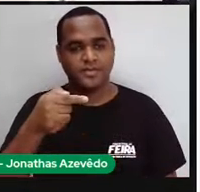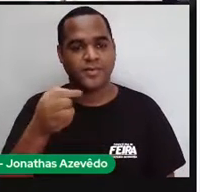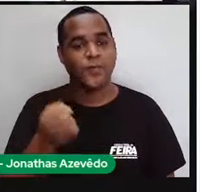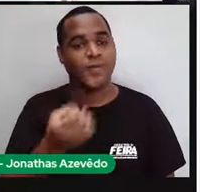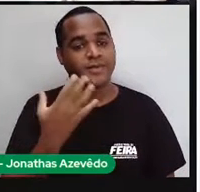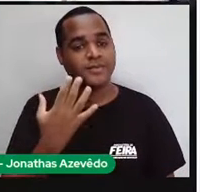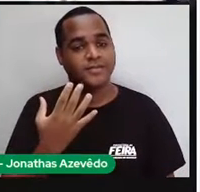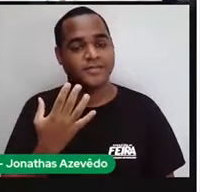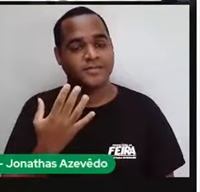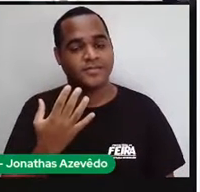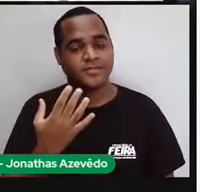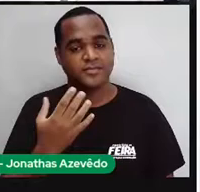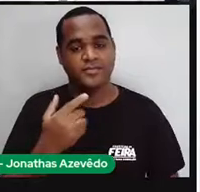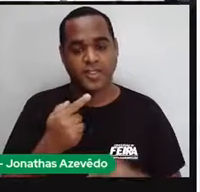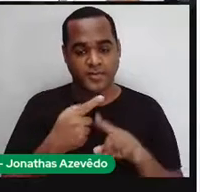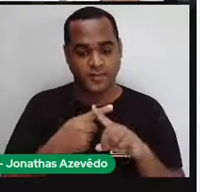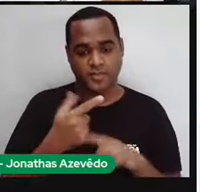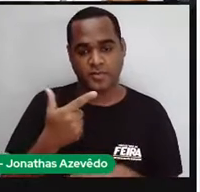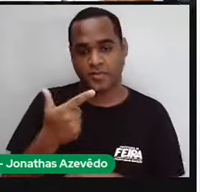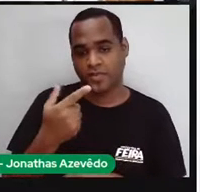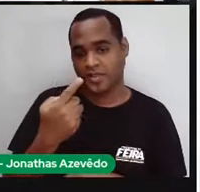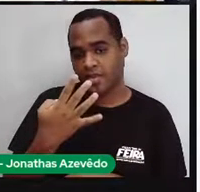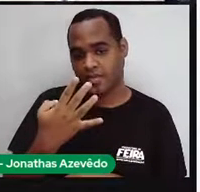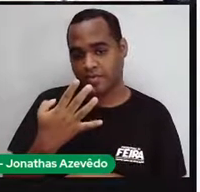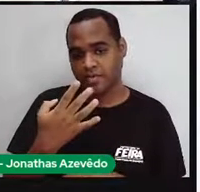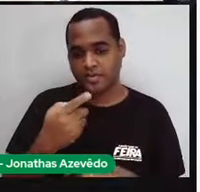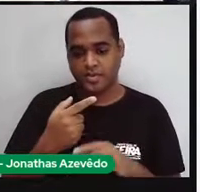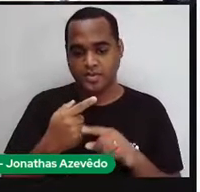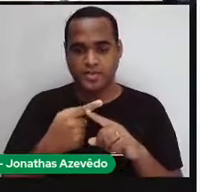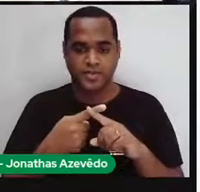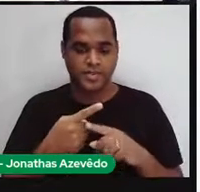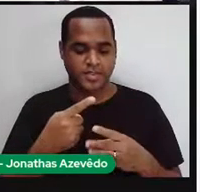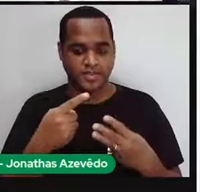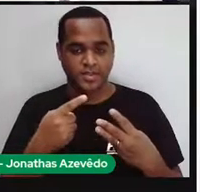177 x 2 14 7